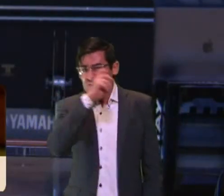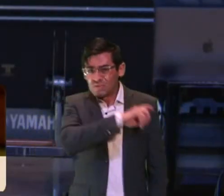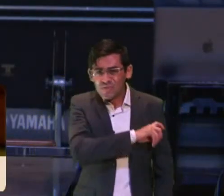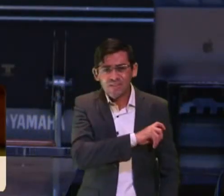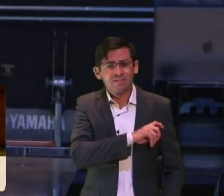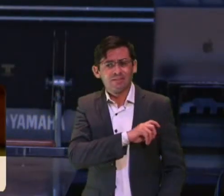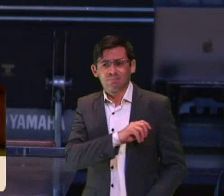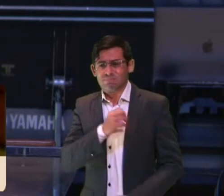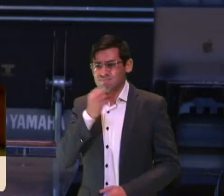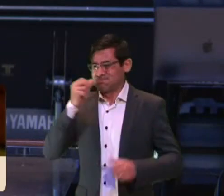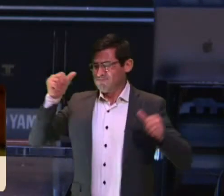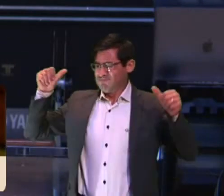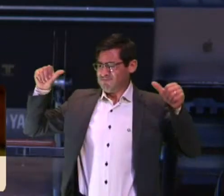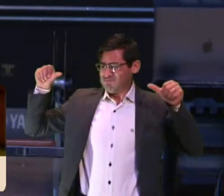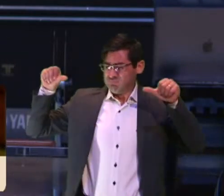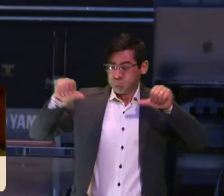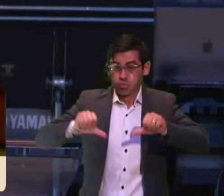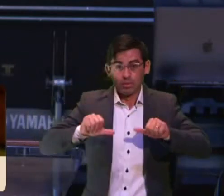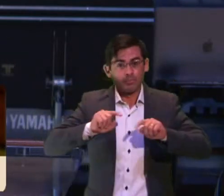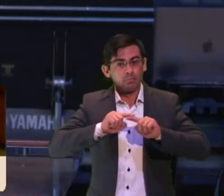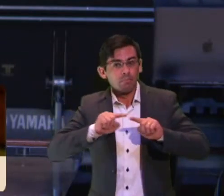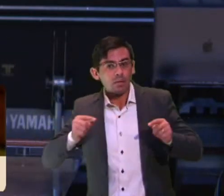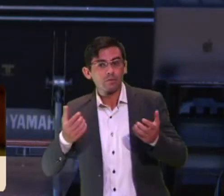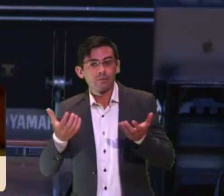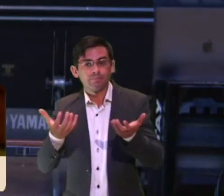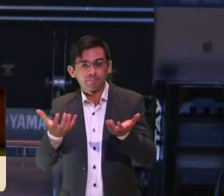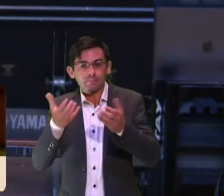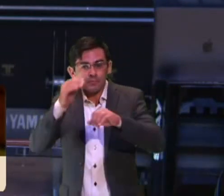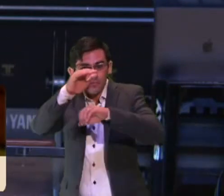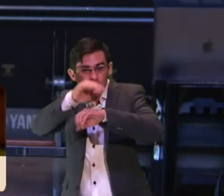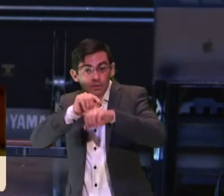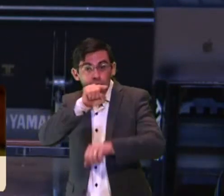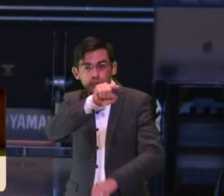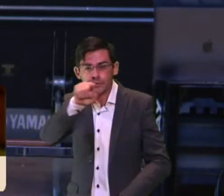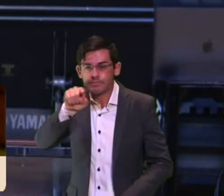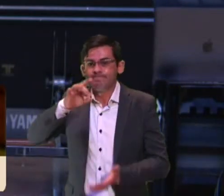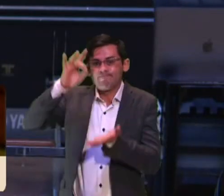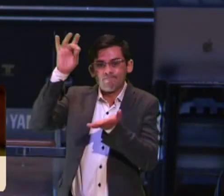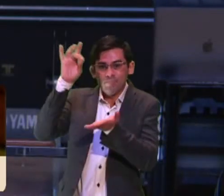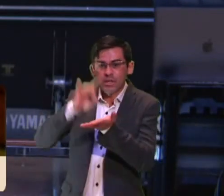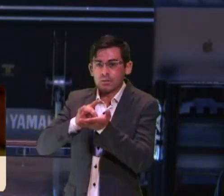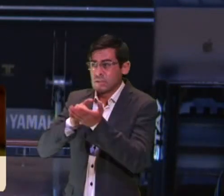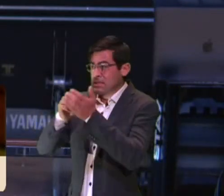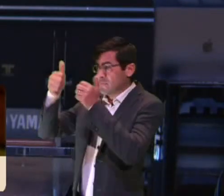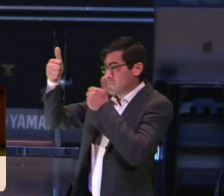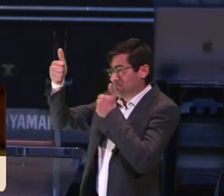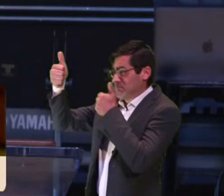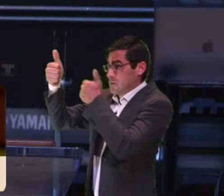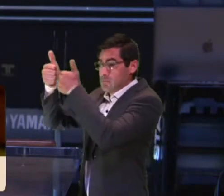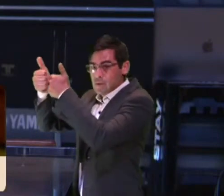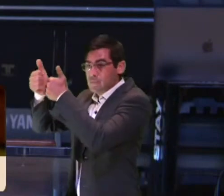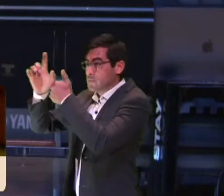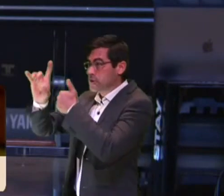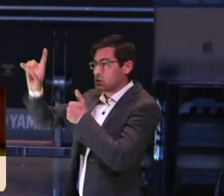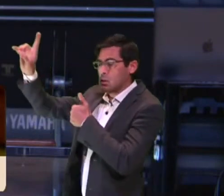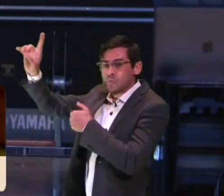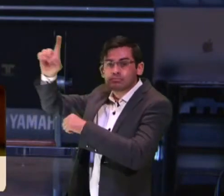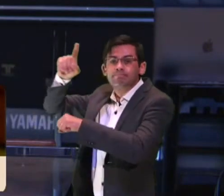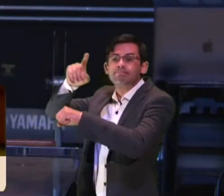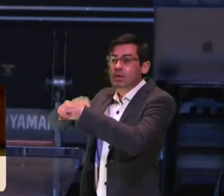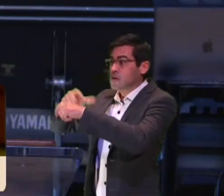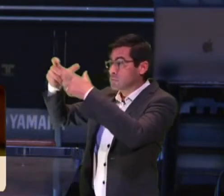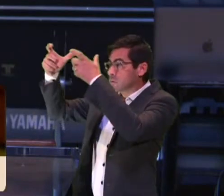cenário muito agradável, mas hoje eu queria te convidar a entrar na sala do trono. Neste